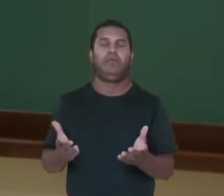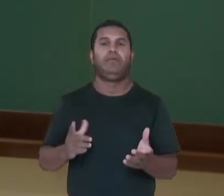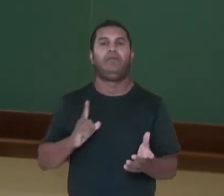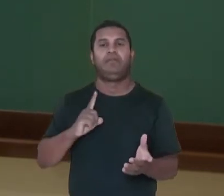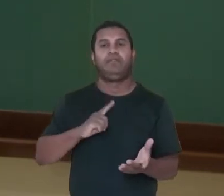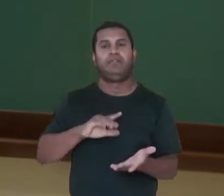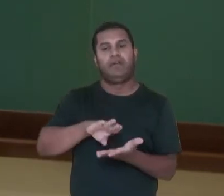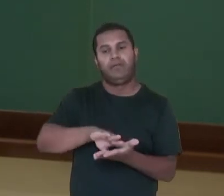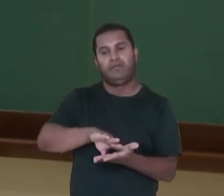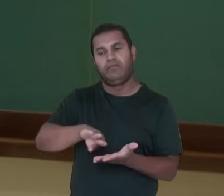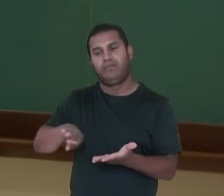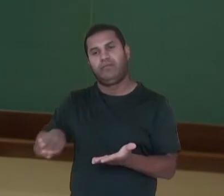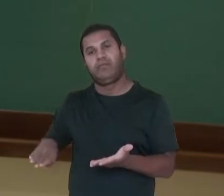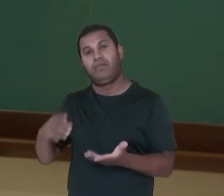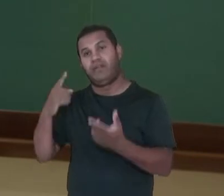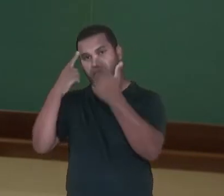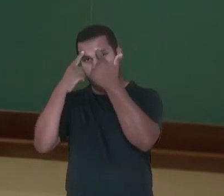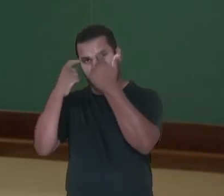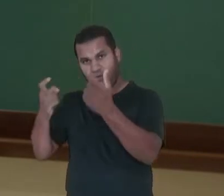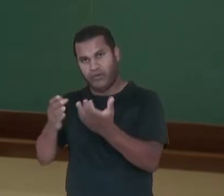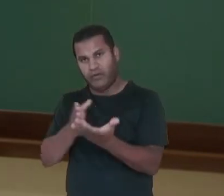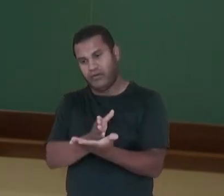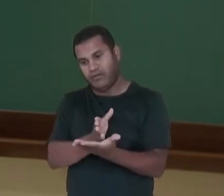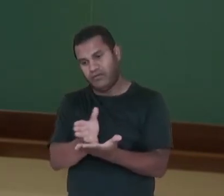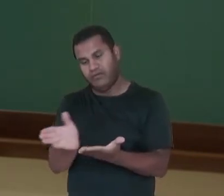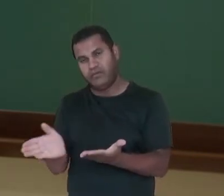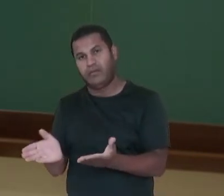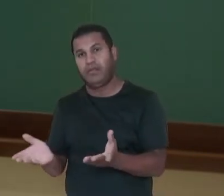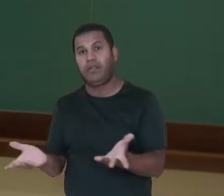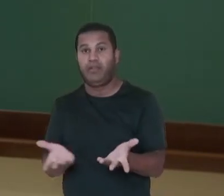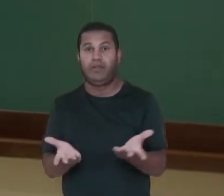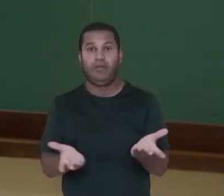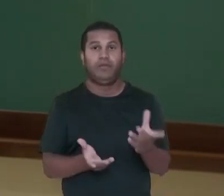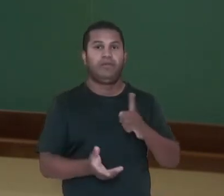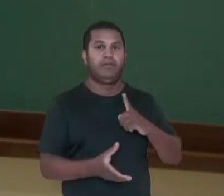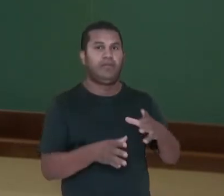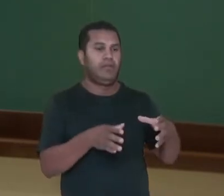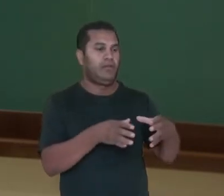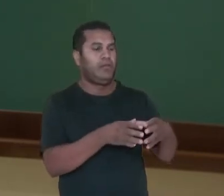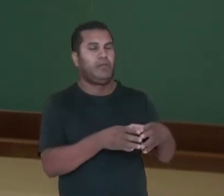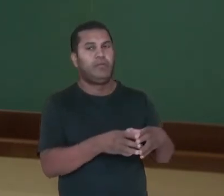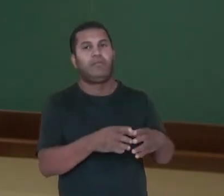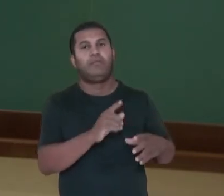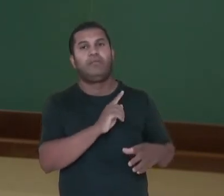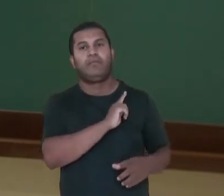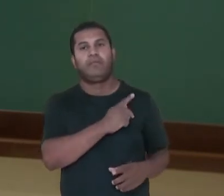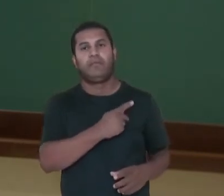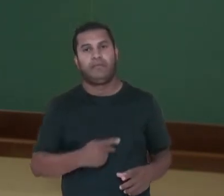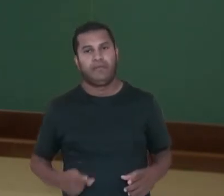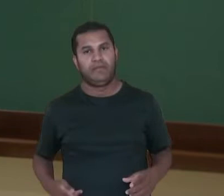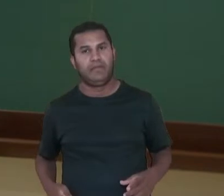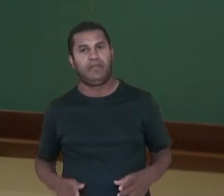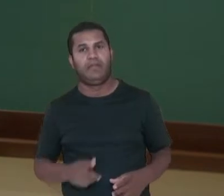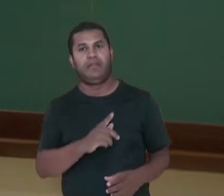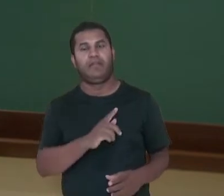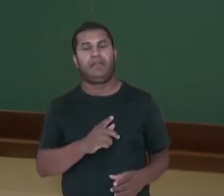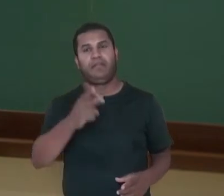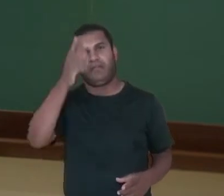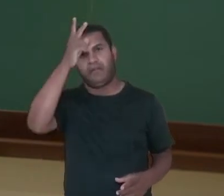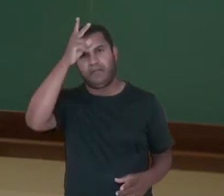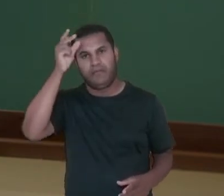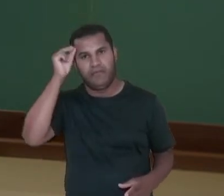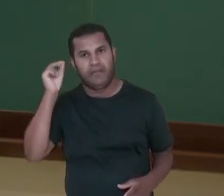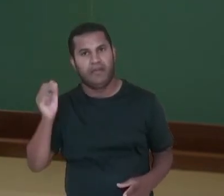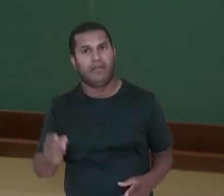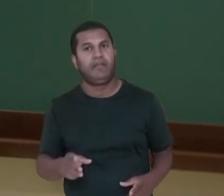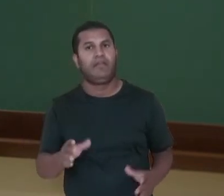meio da violência. Então, eles tentam por meio de eleição de deputados, senadores, né, e até talvez presidentes, chegar